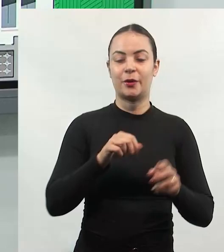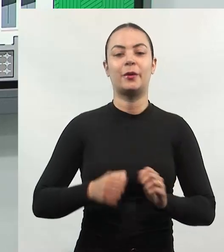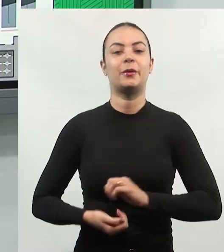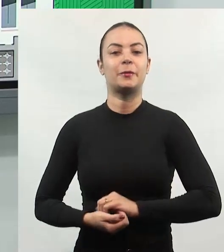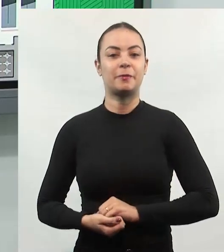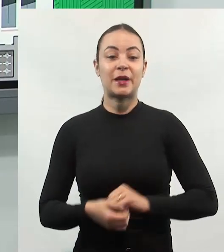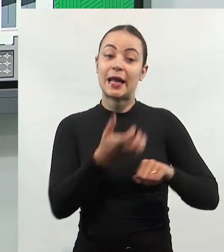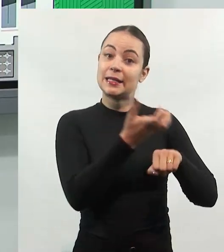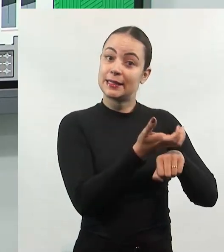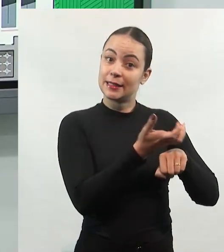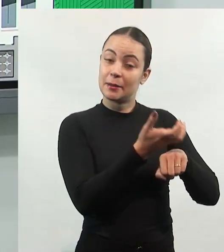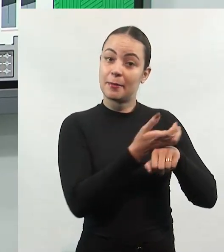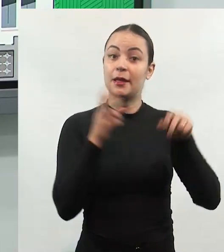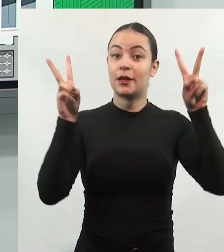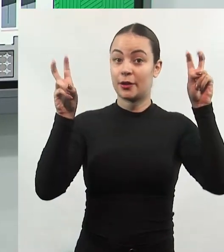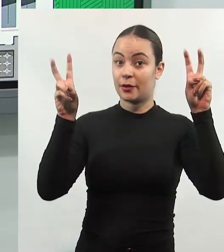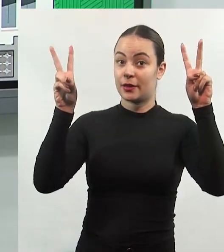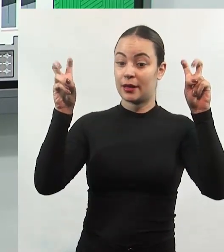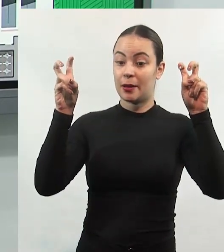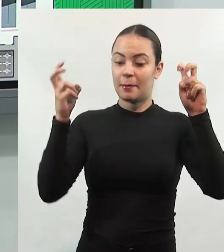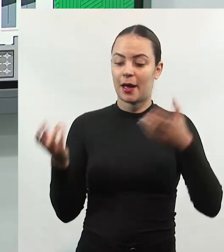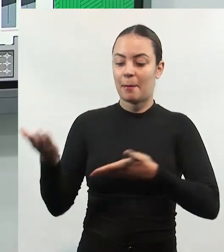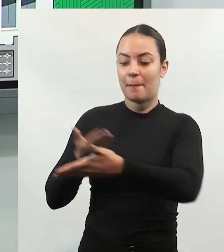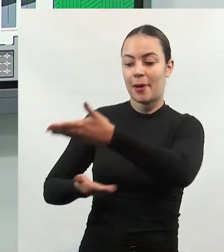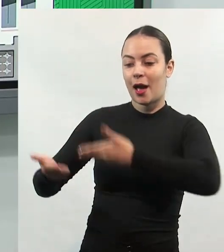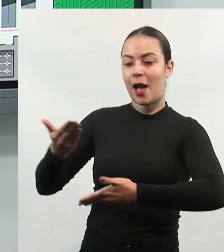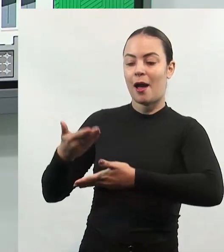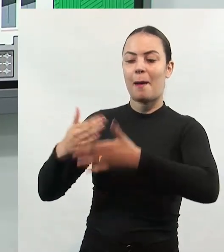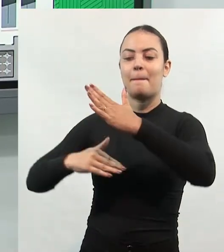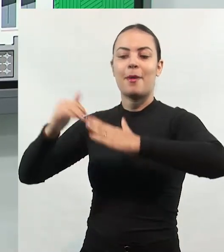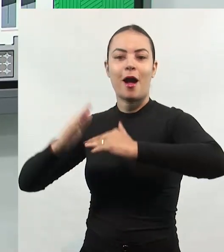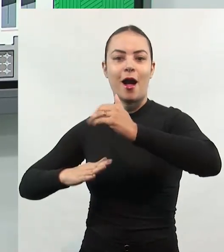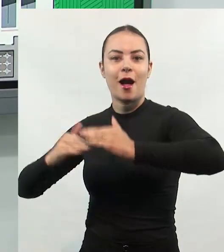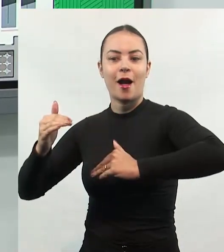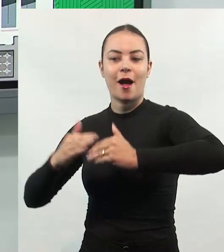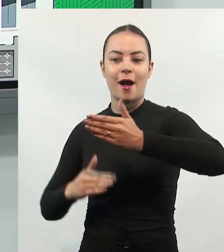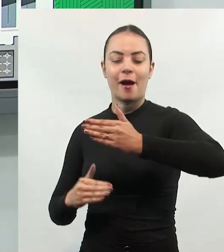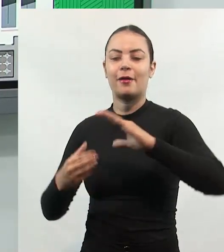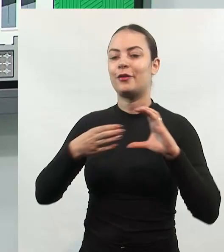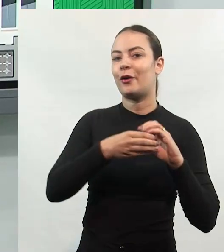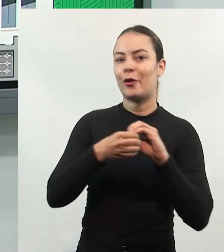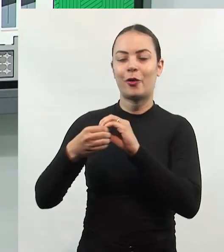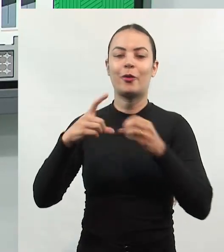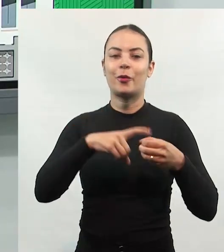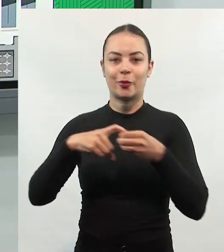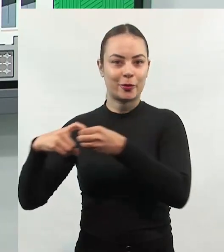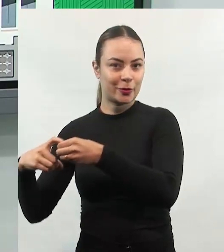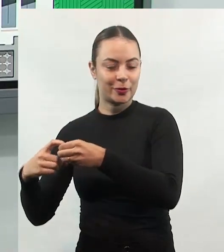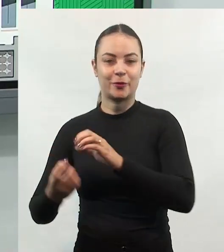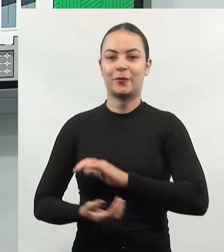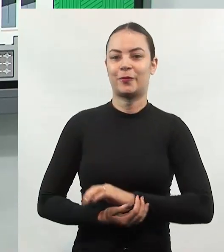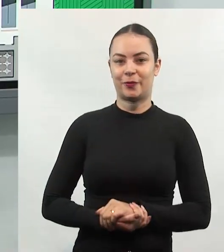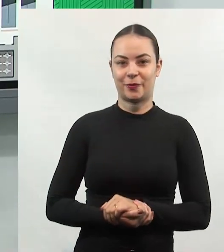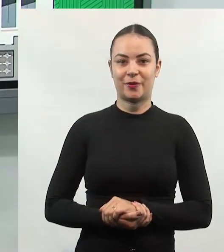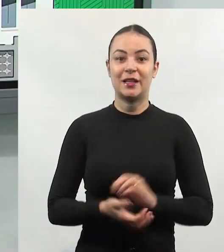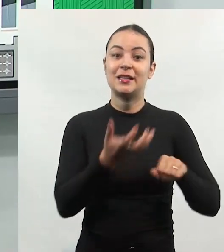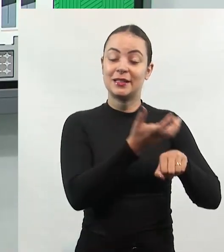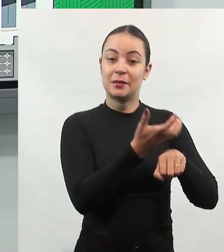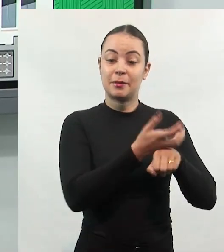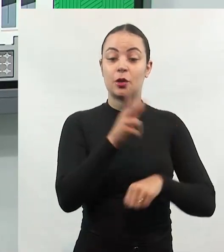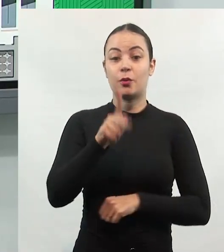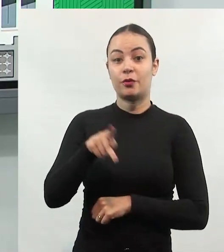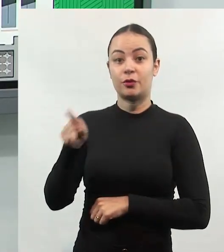e Estudos em Grupos 1. Essa disciplina é ministrada pela professora Rosa e pelo professor Saulo, e tem como um